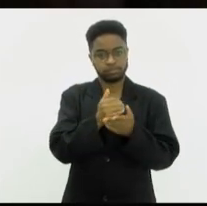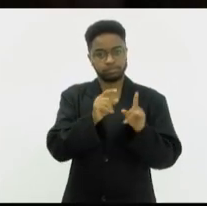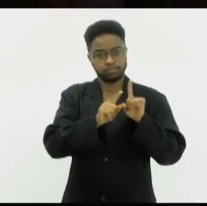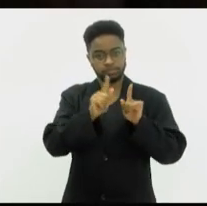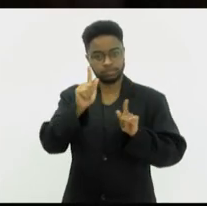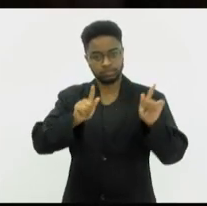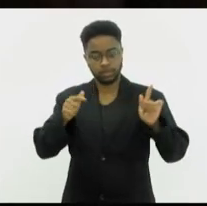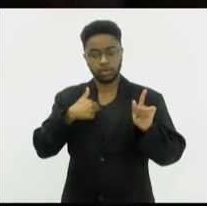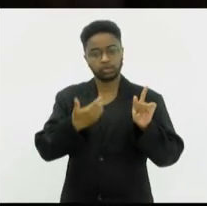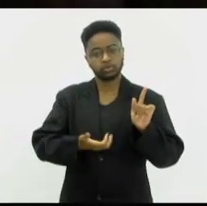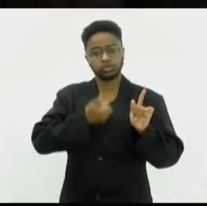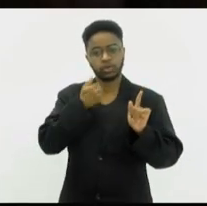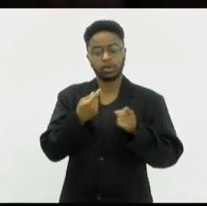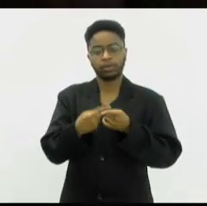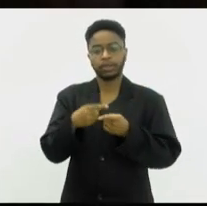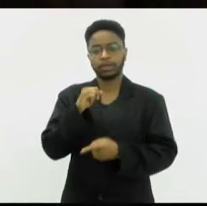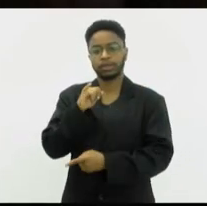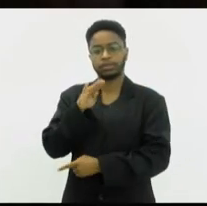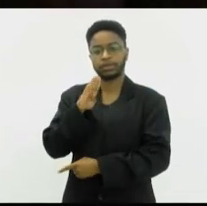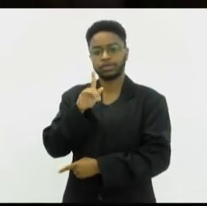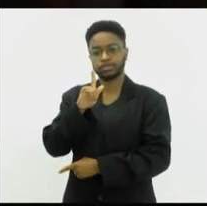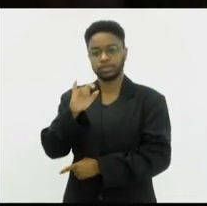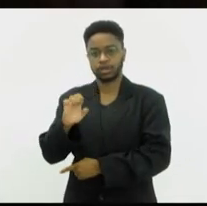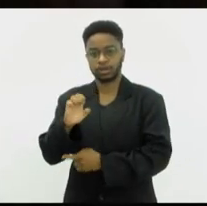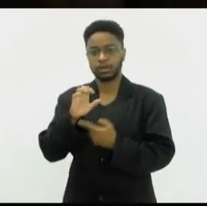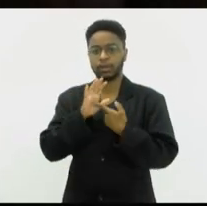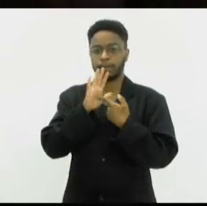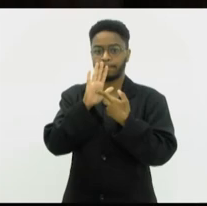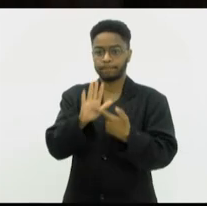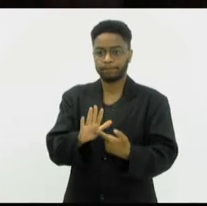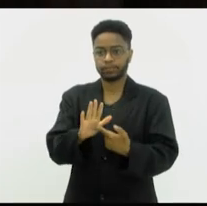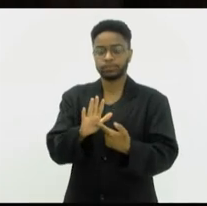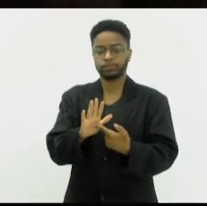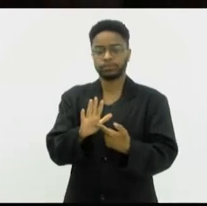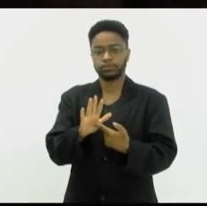O IBGE revelou os números